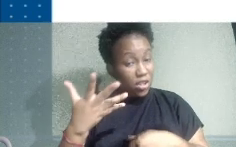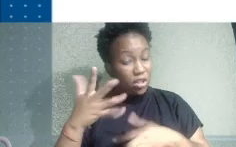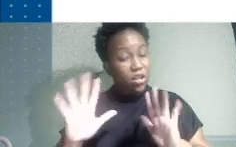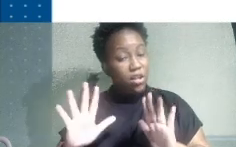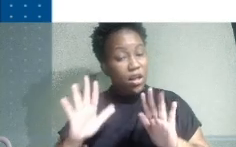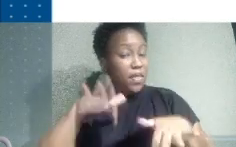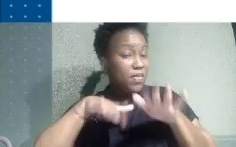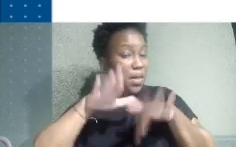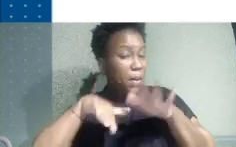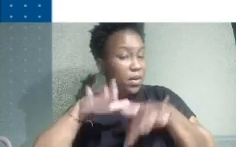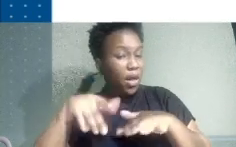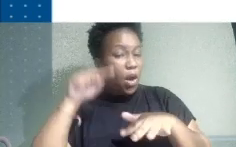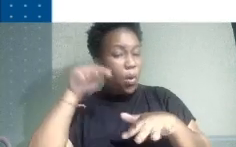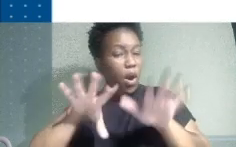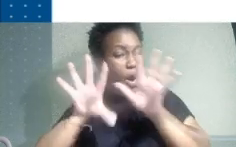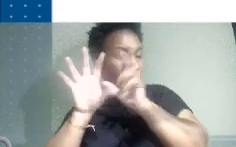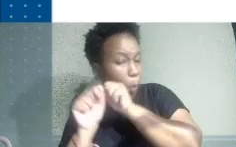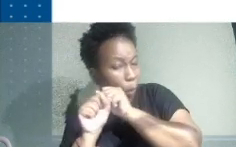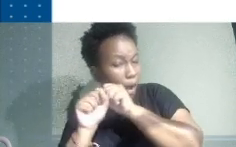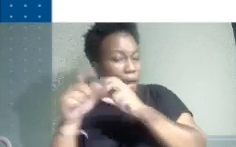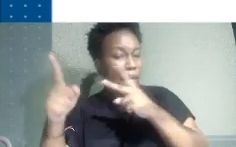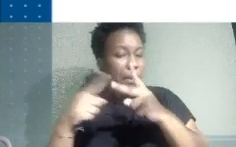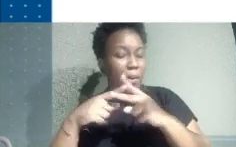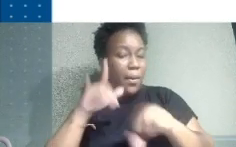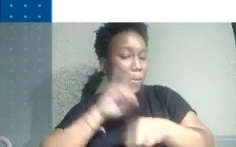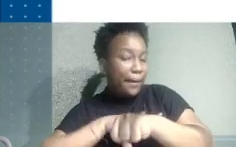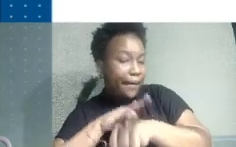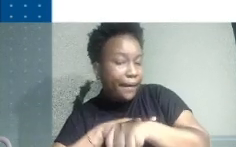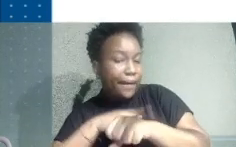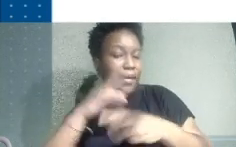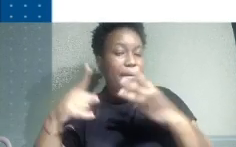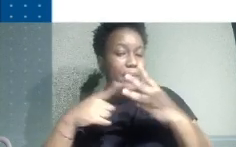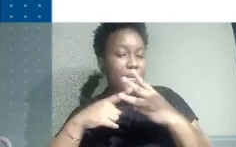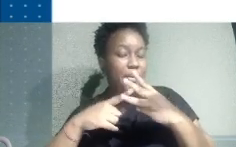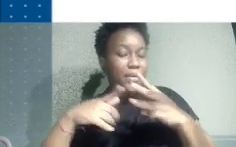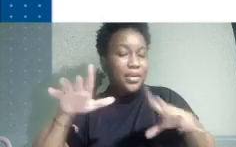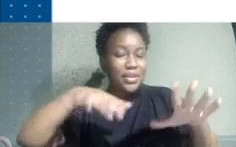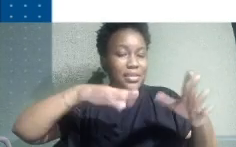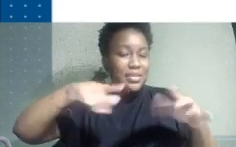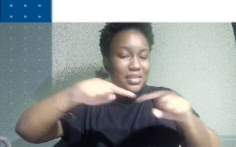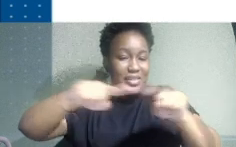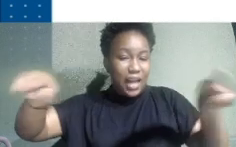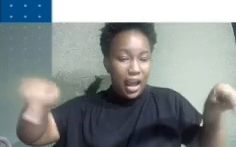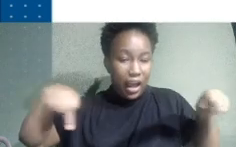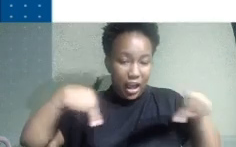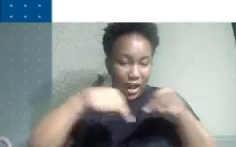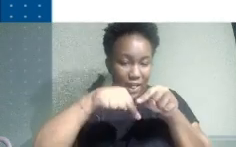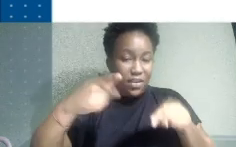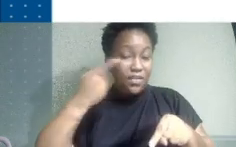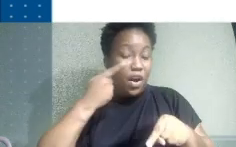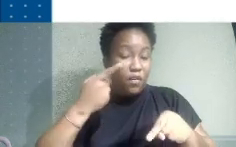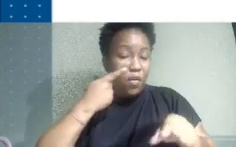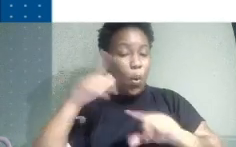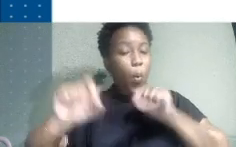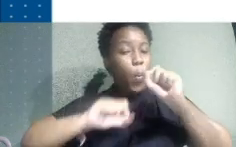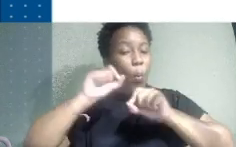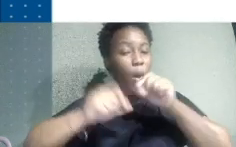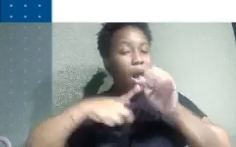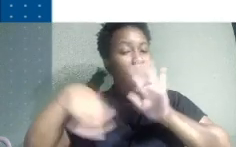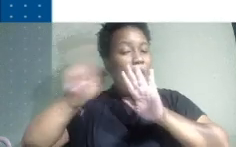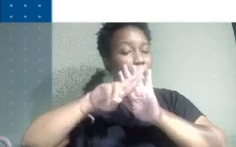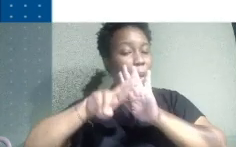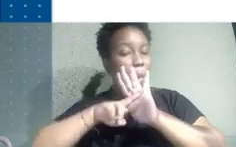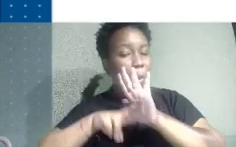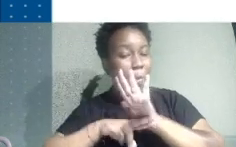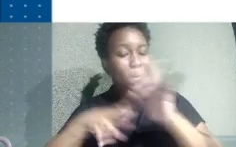é esse. Ah, é um quarto? É um banheiro? É uma cozinha? É uma sala? A gente vai analisar e vai ver o que a norma diz. As tomadas de uso